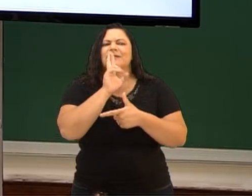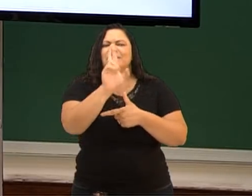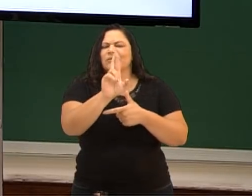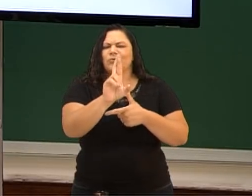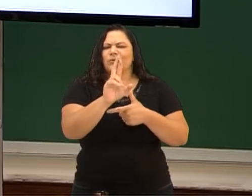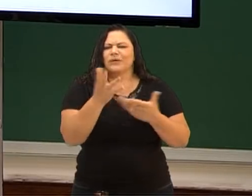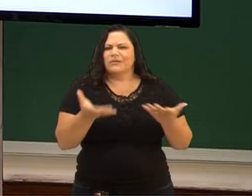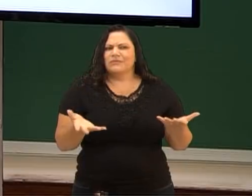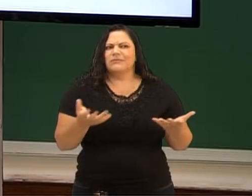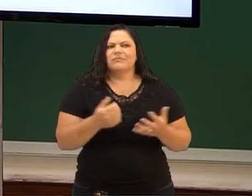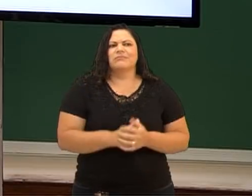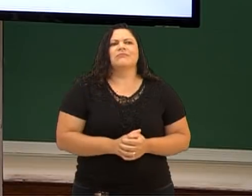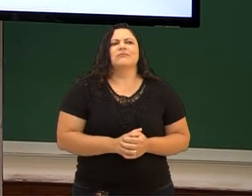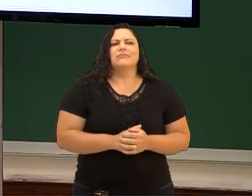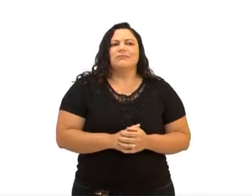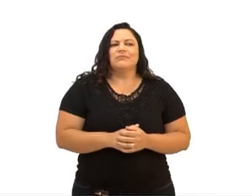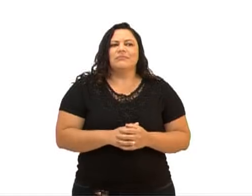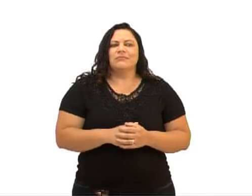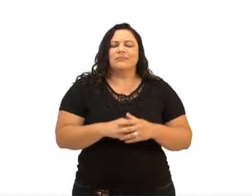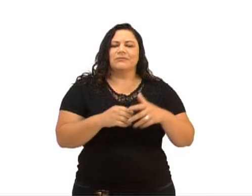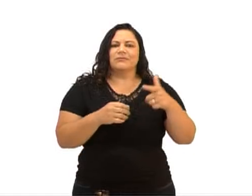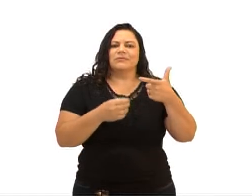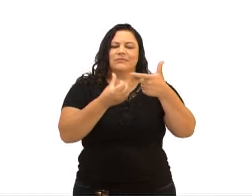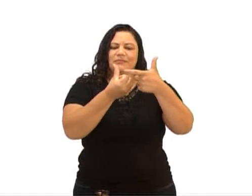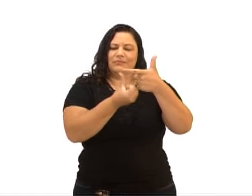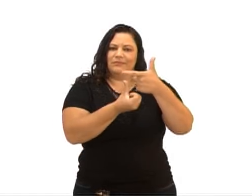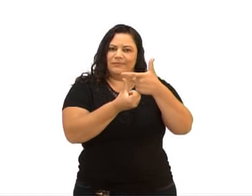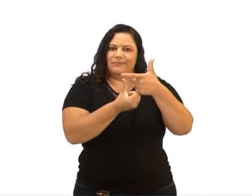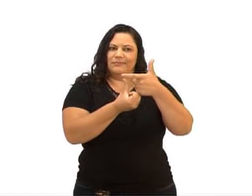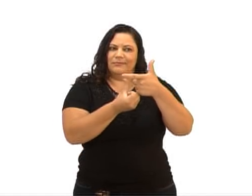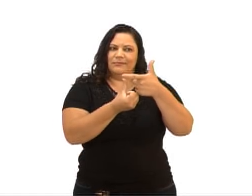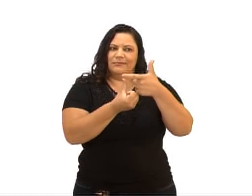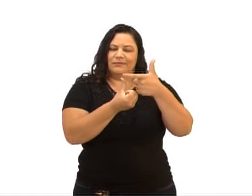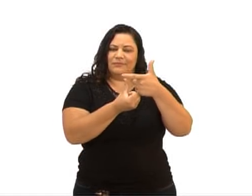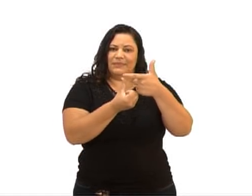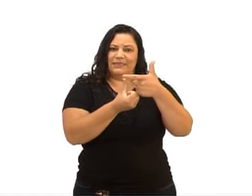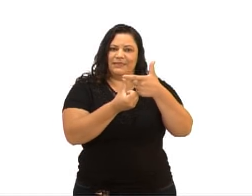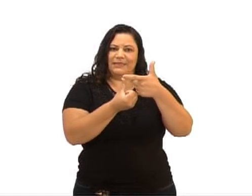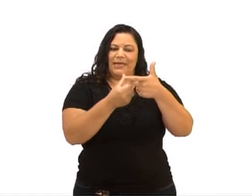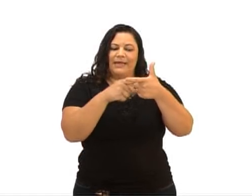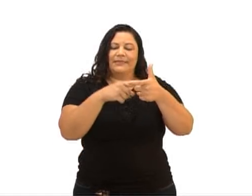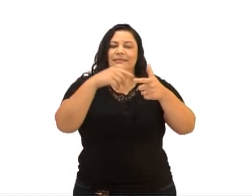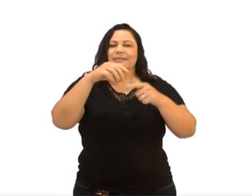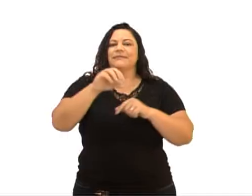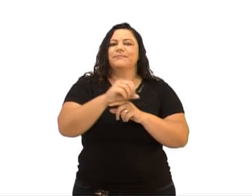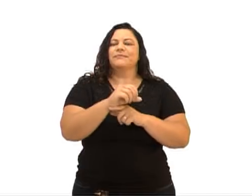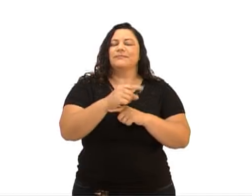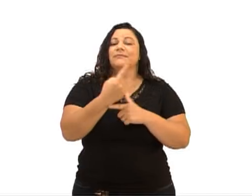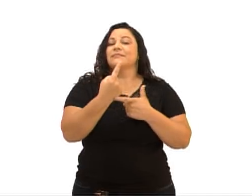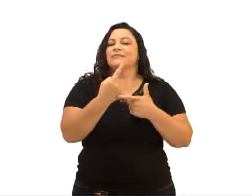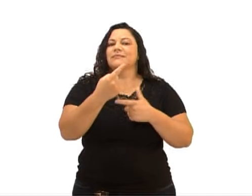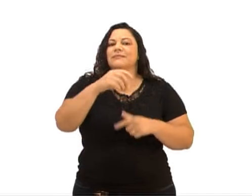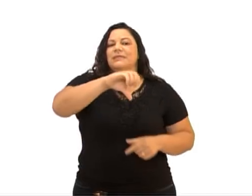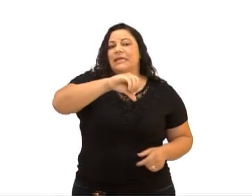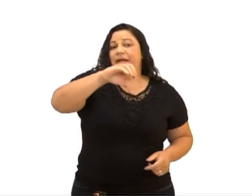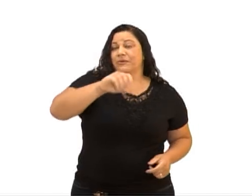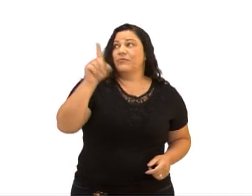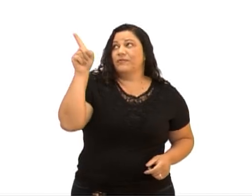aproximadamente? Olha o que a professora fez. 15 vezes 6 é 90, certo? 100 menos 90 aqui,